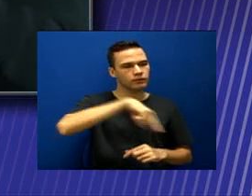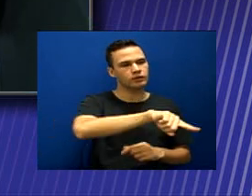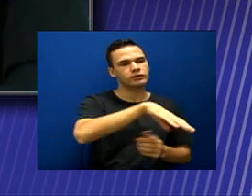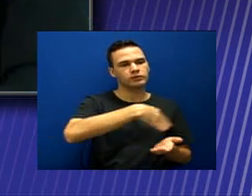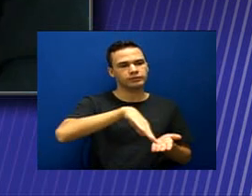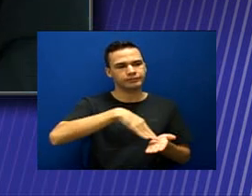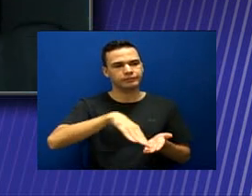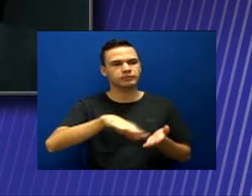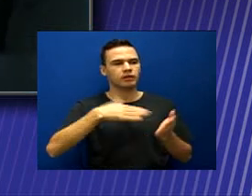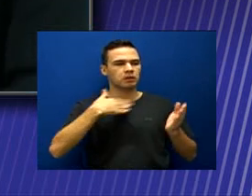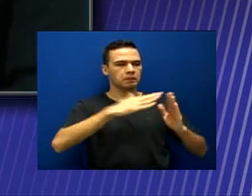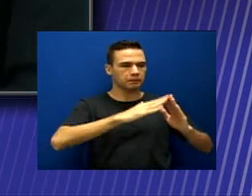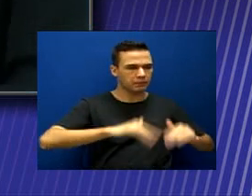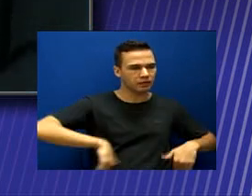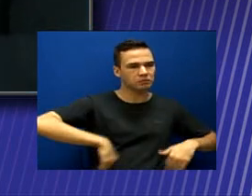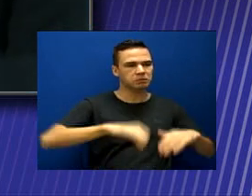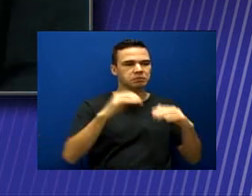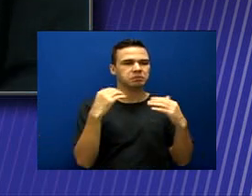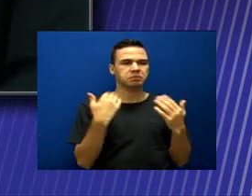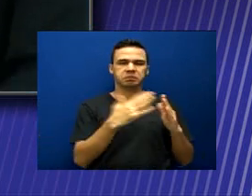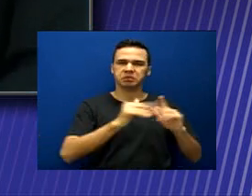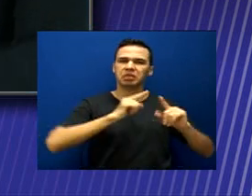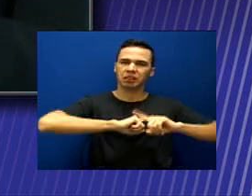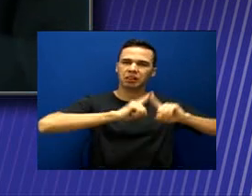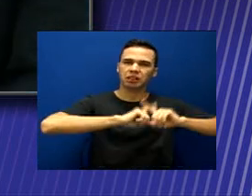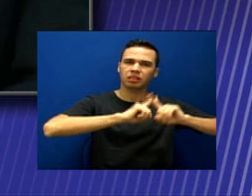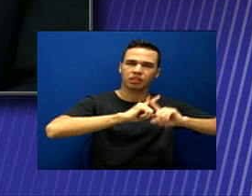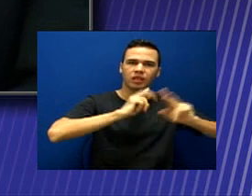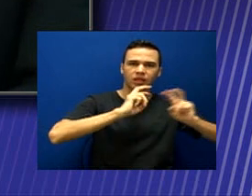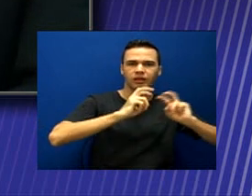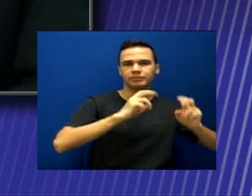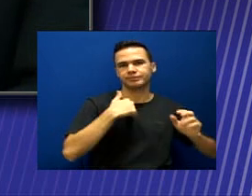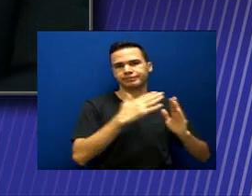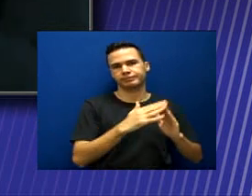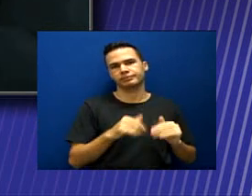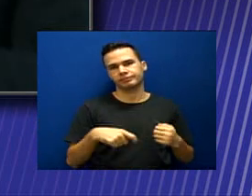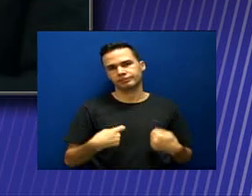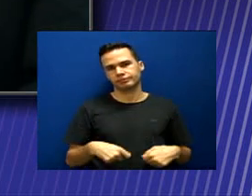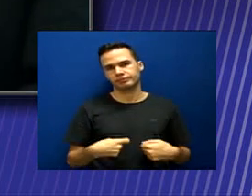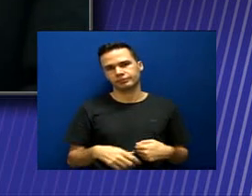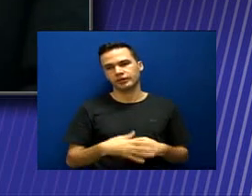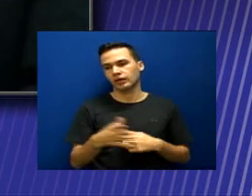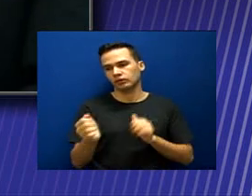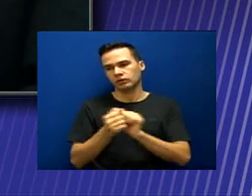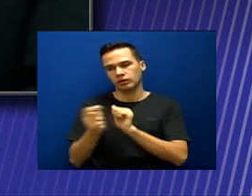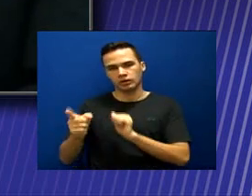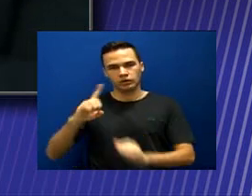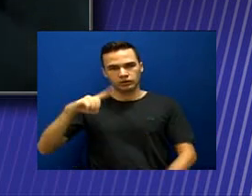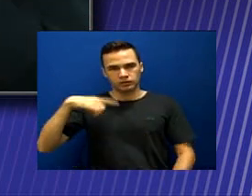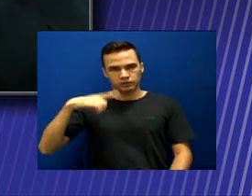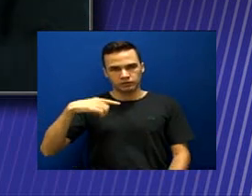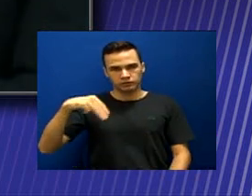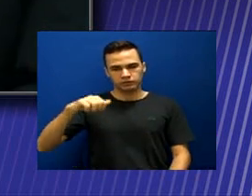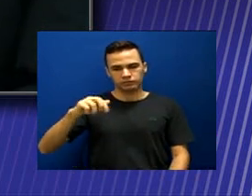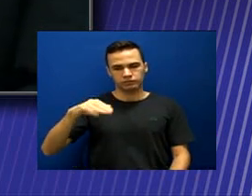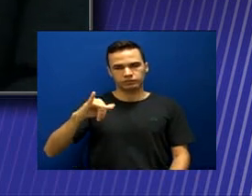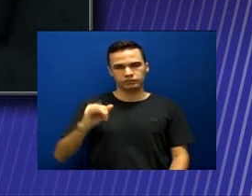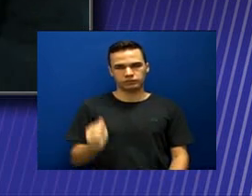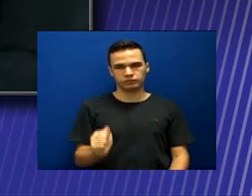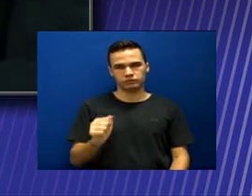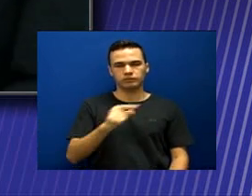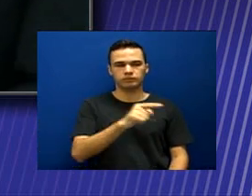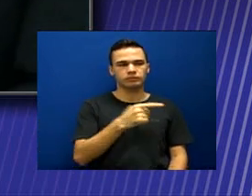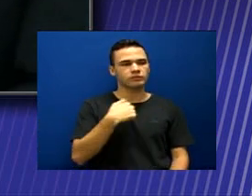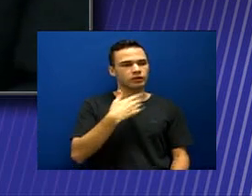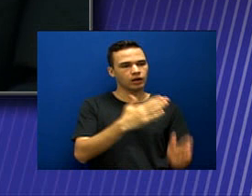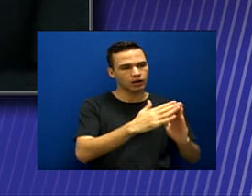secretarias, brigar, encher o saco, pegar no pé, estar junto com a nossa, no caso, a nossa deputada Maria Lúcia, abrindo as portas para